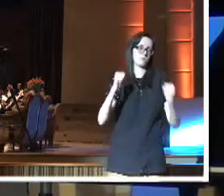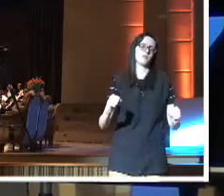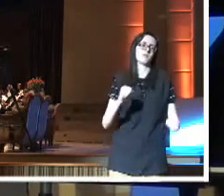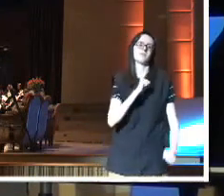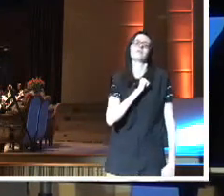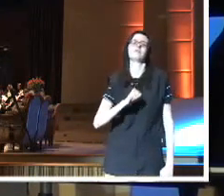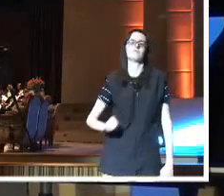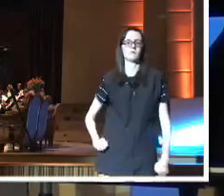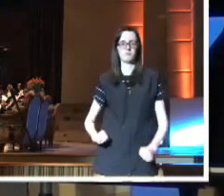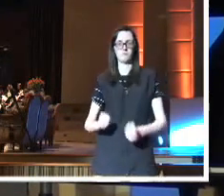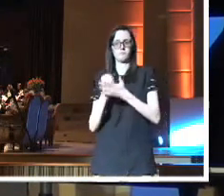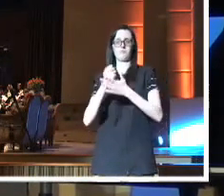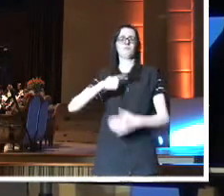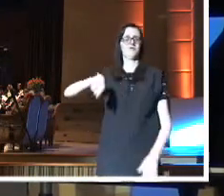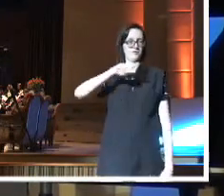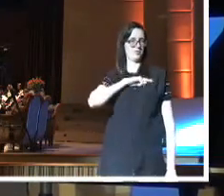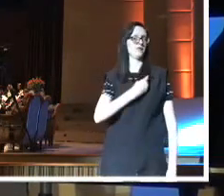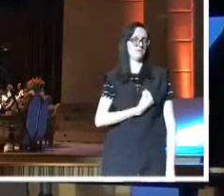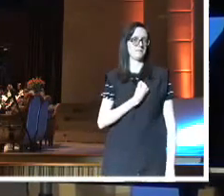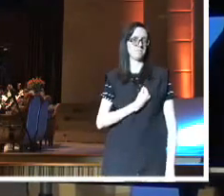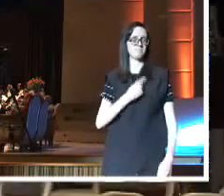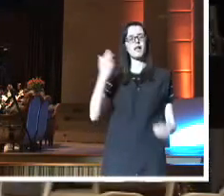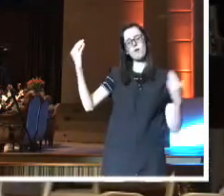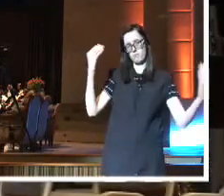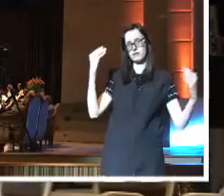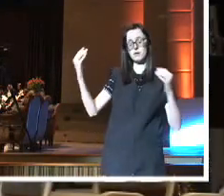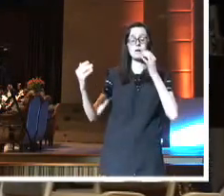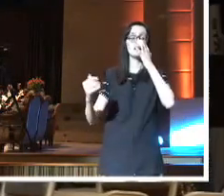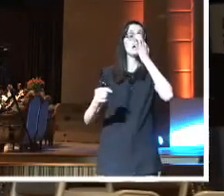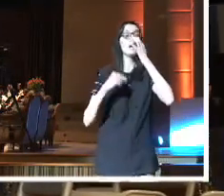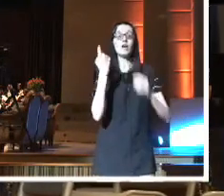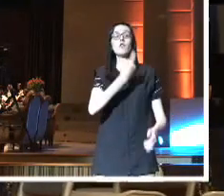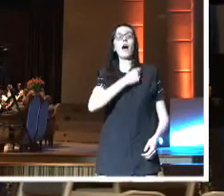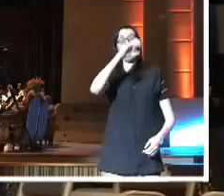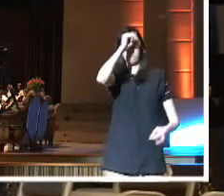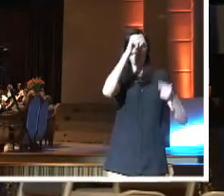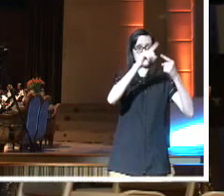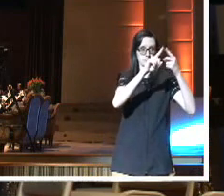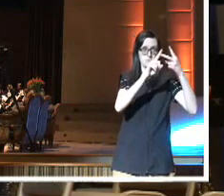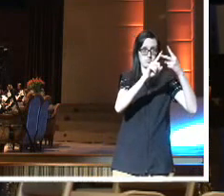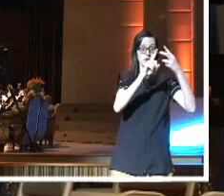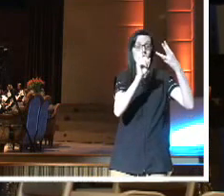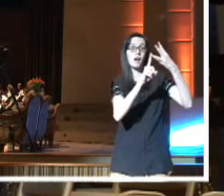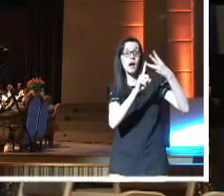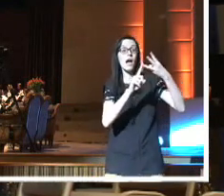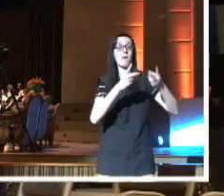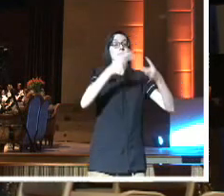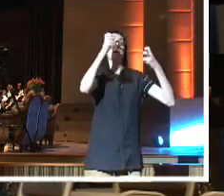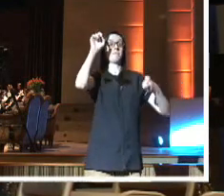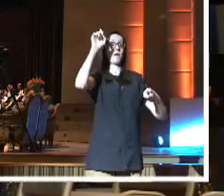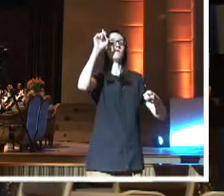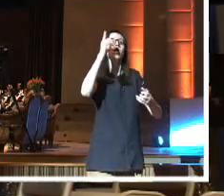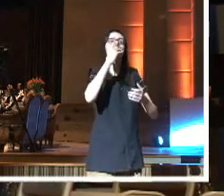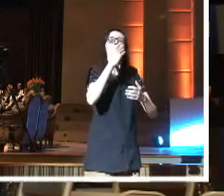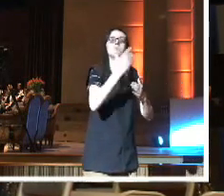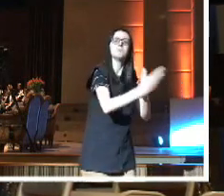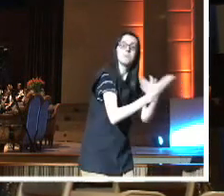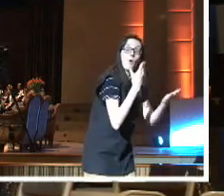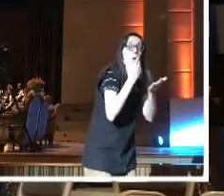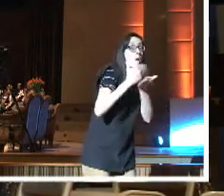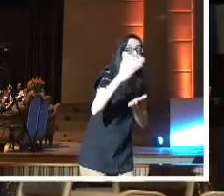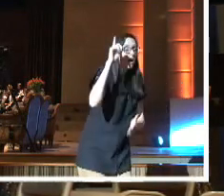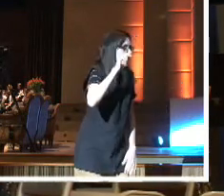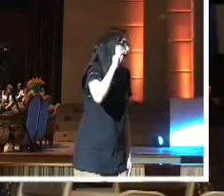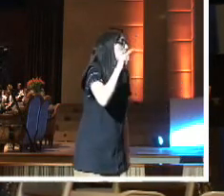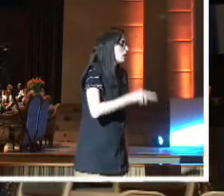da nossa vida. Depois, a gente vai aprender que Deus vai falar com ele, porque toda vez que a gente fala com Deus,